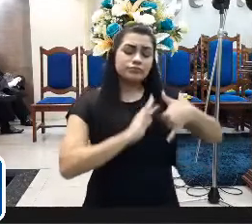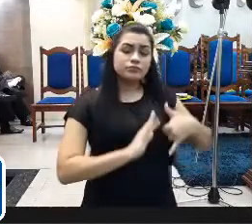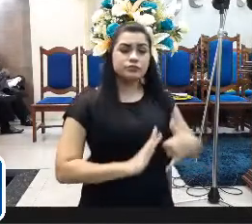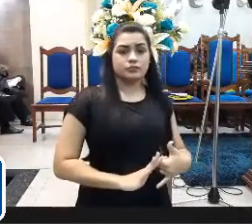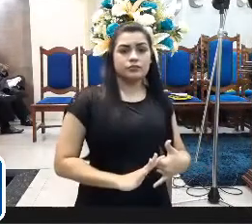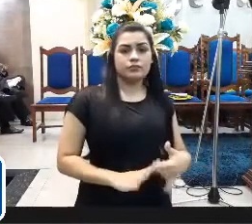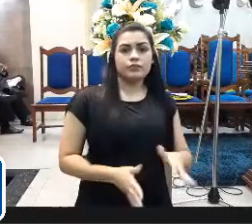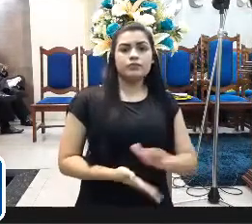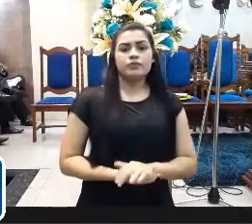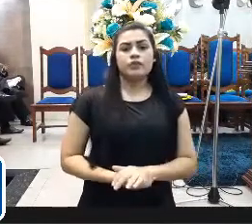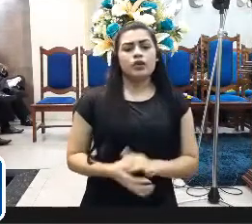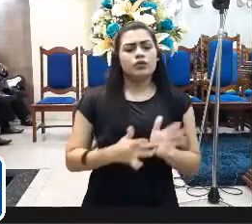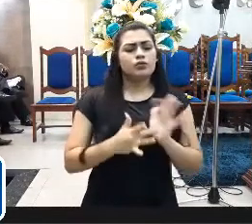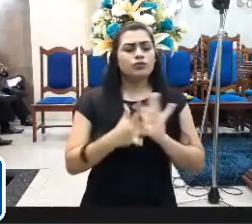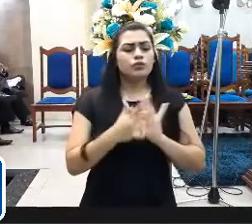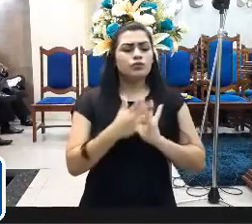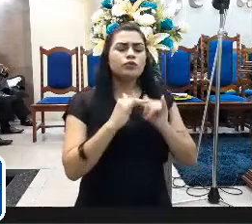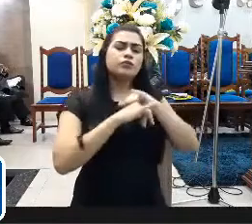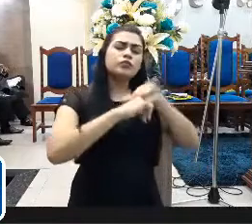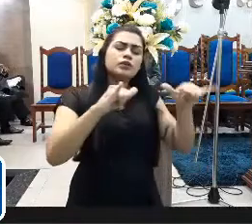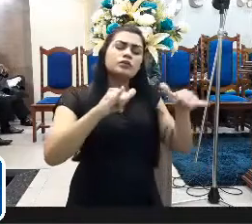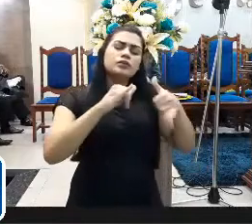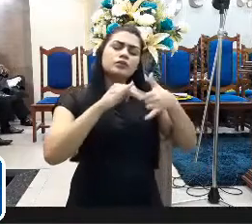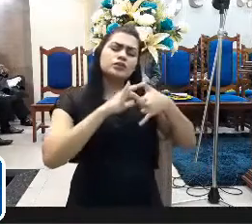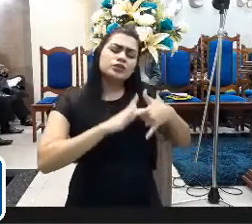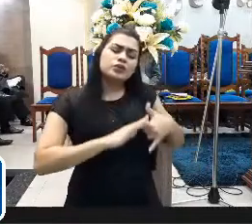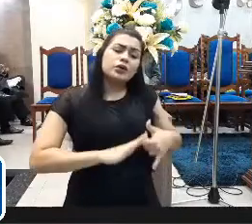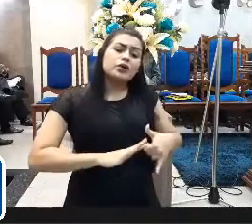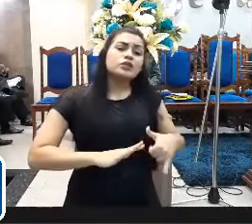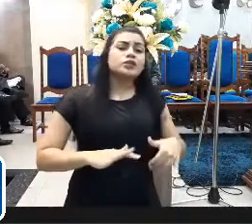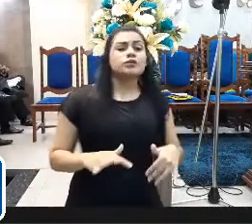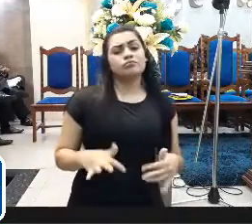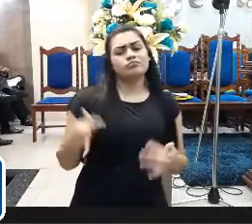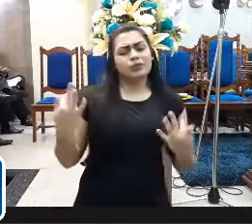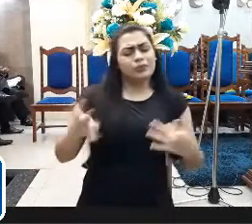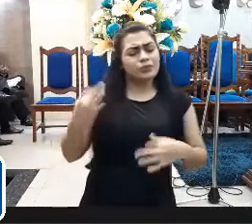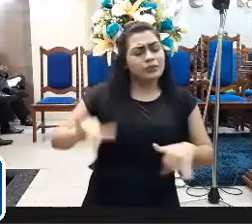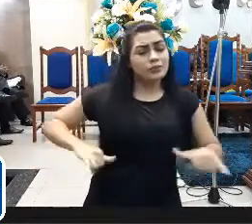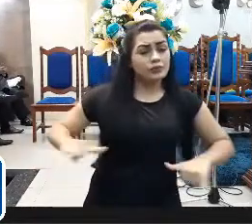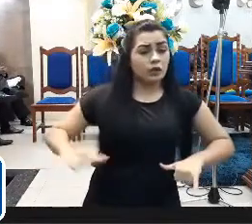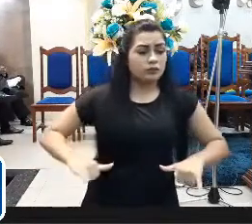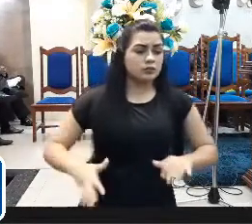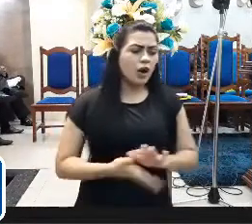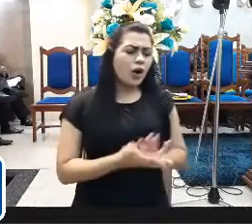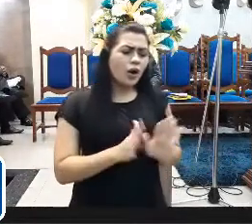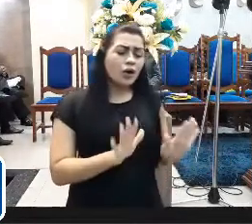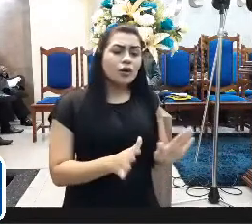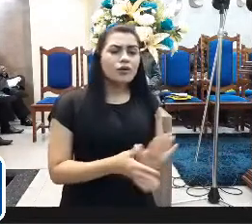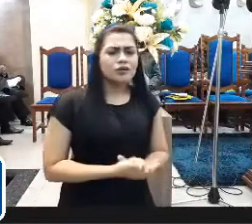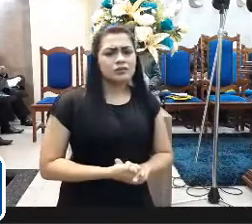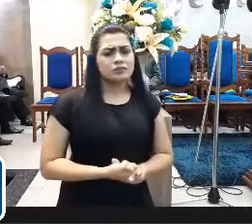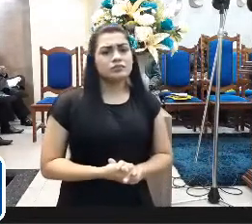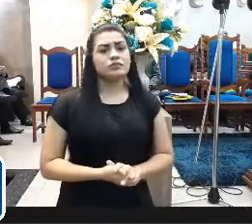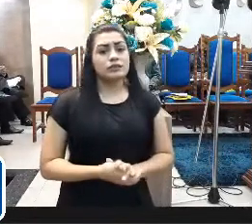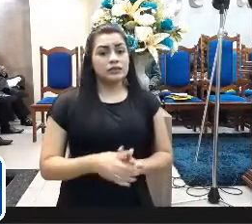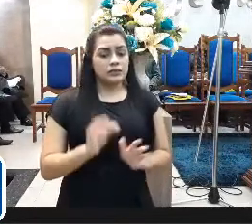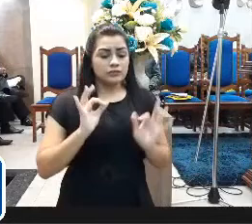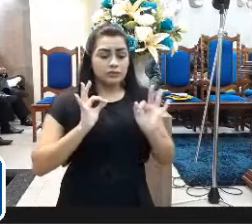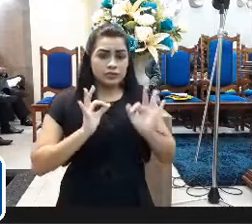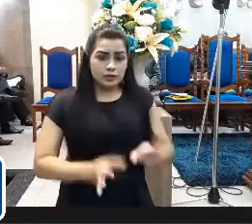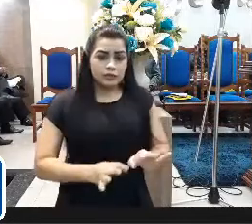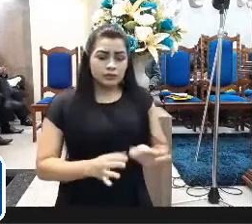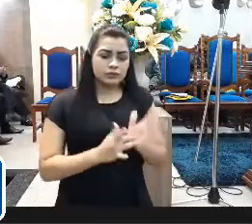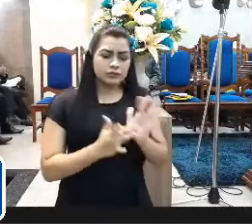sofrimento, e ele disse, convém que o Cristo, não é? Padeça essas coisas,